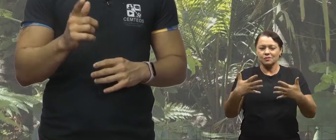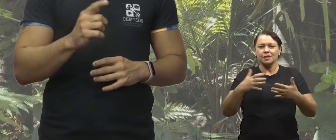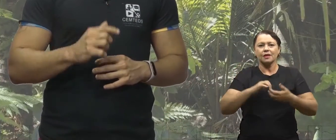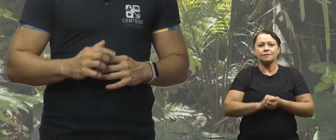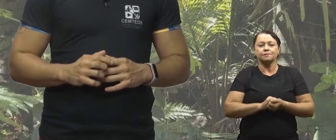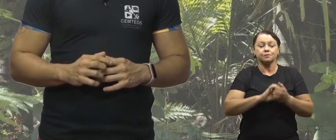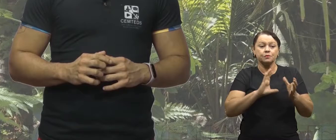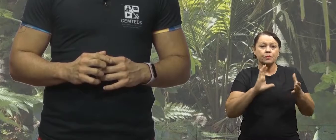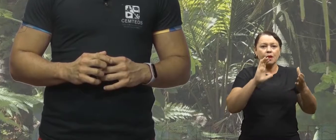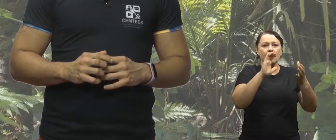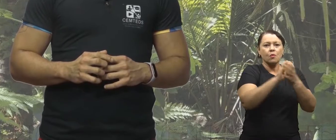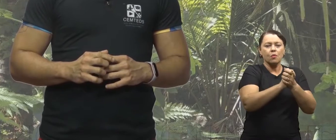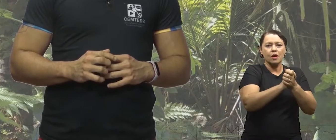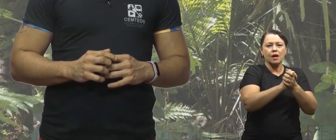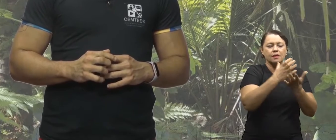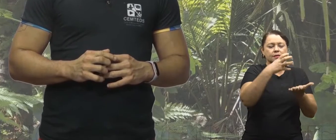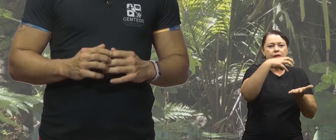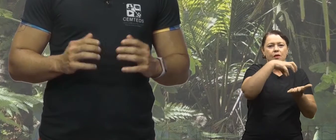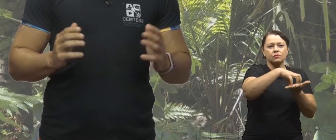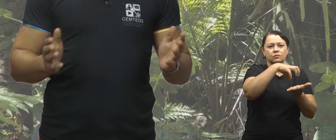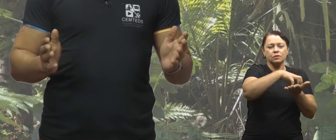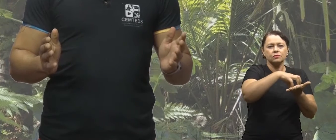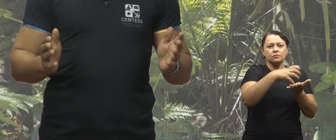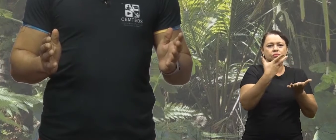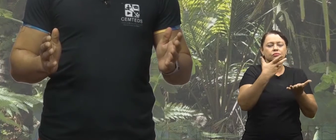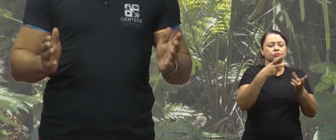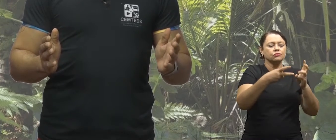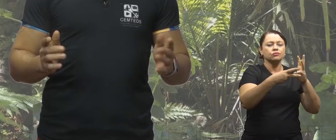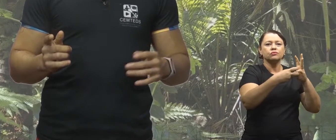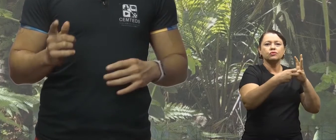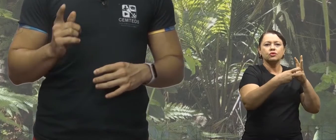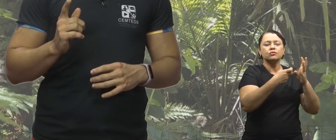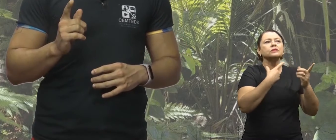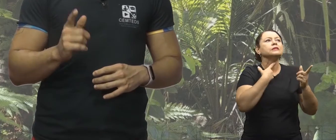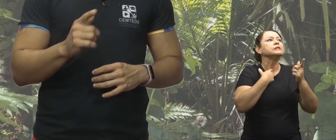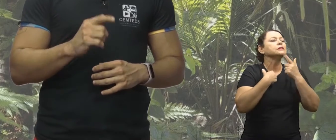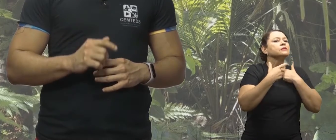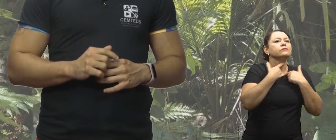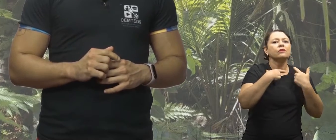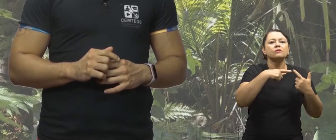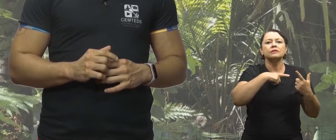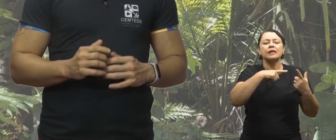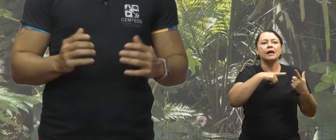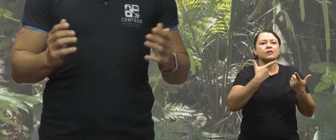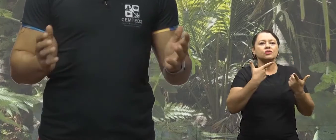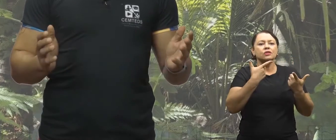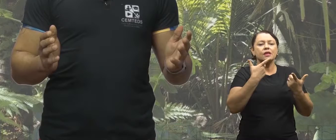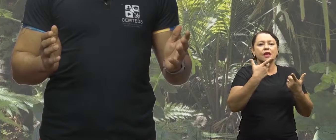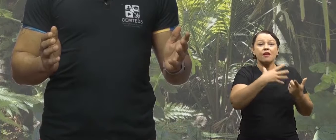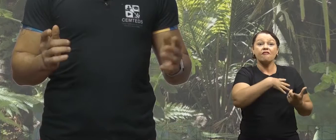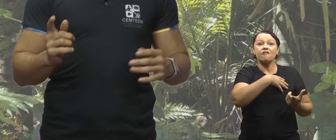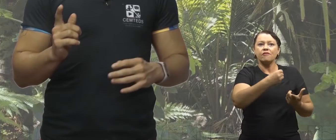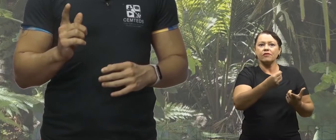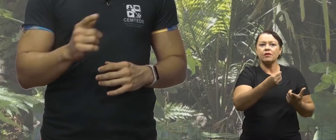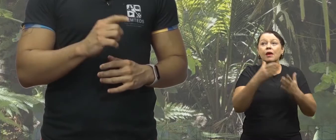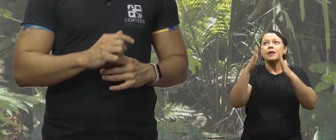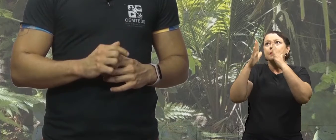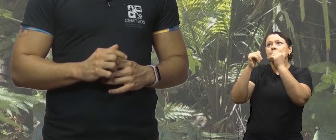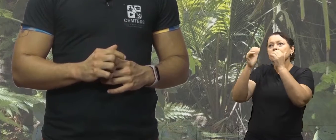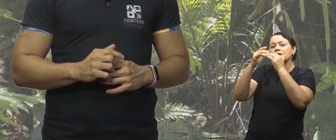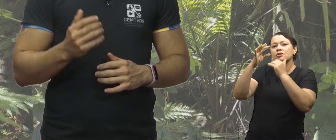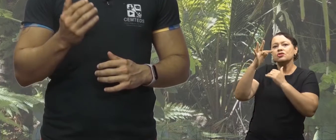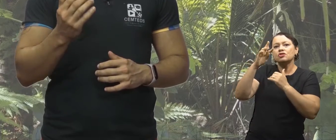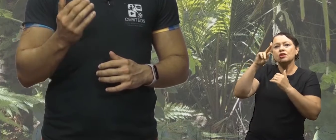que um casal de índios Sateré-Maué desejava ter um filho e pediram a Tupã, considerado por eles o rei